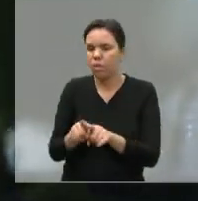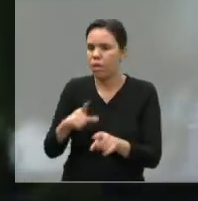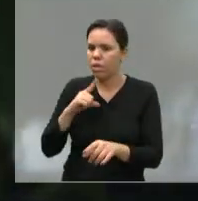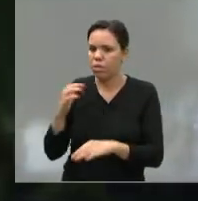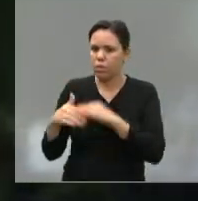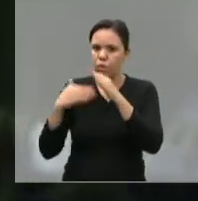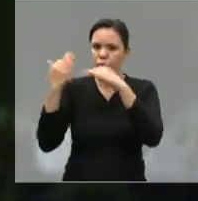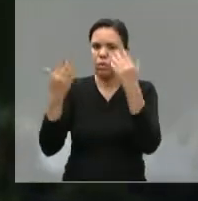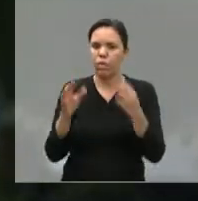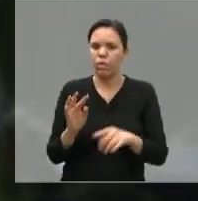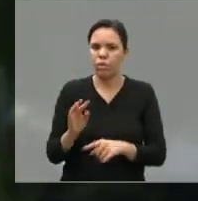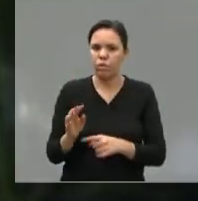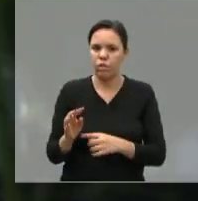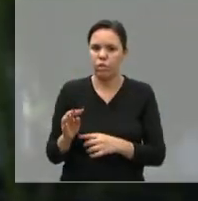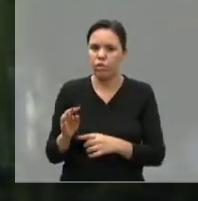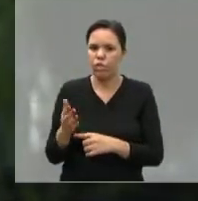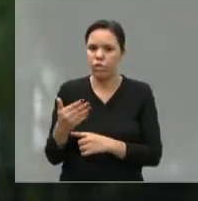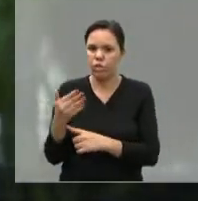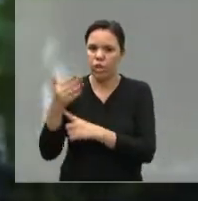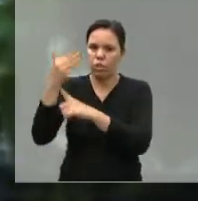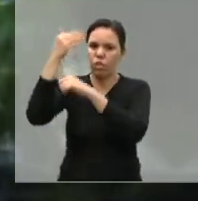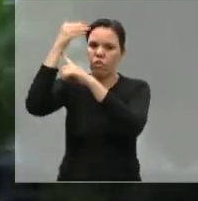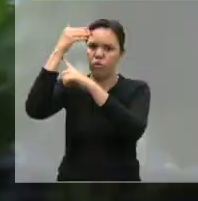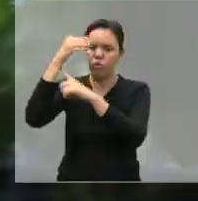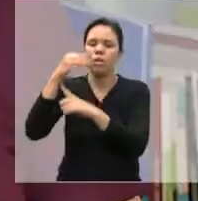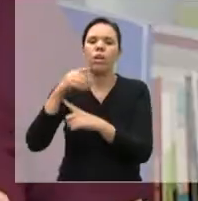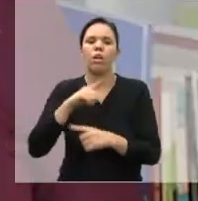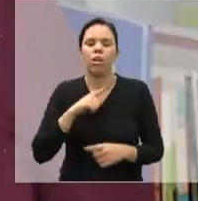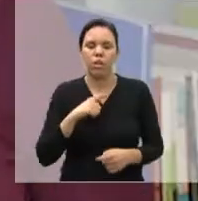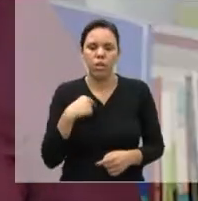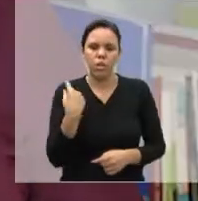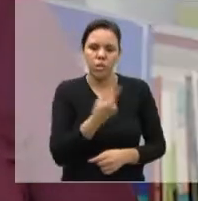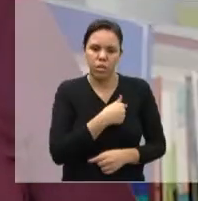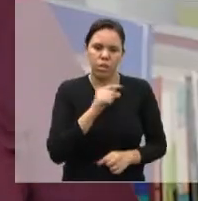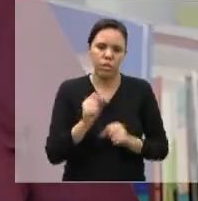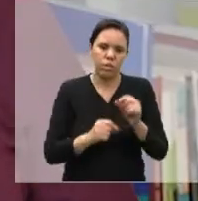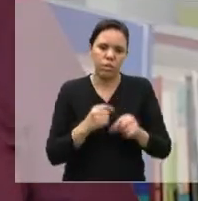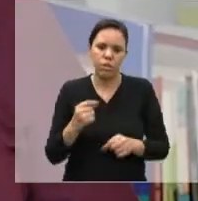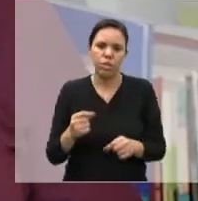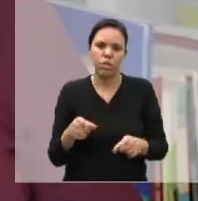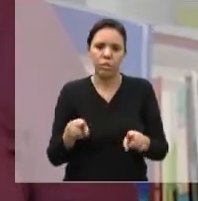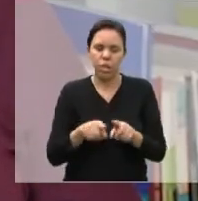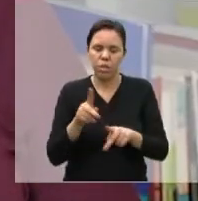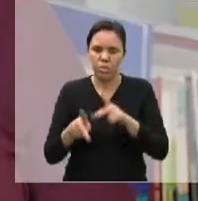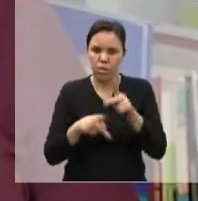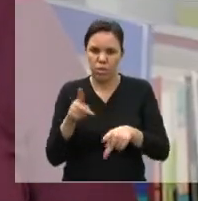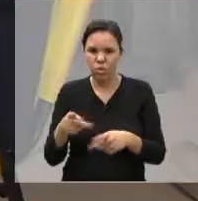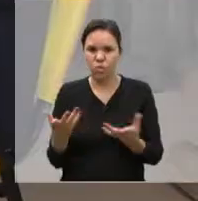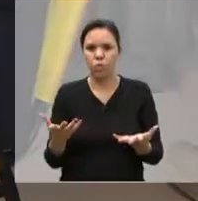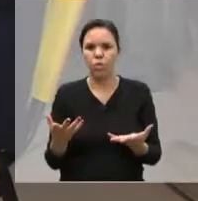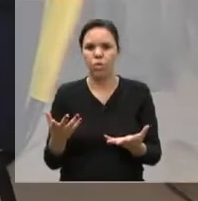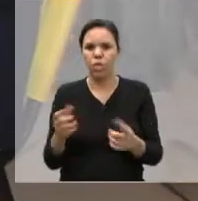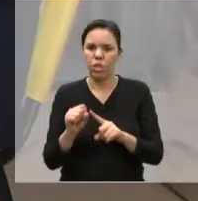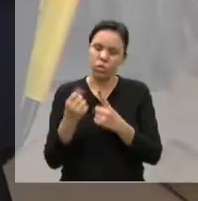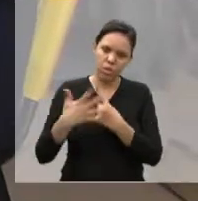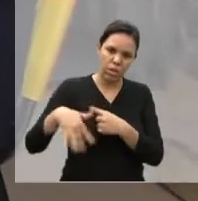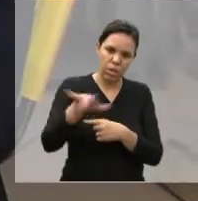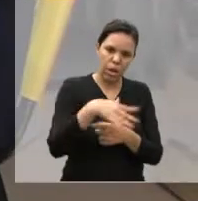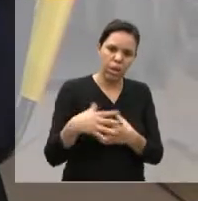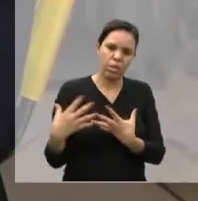que no fim da cadeia de produção vai cair na nossa mão, na mão da sociedade. Você tem